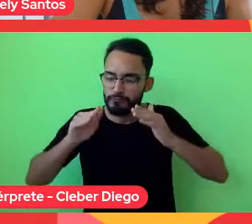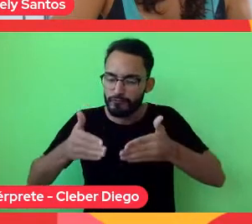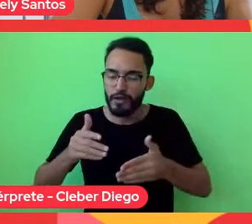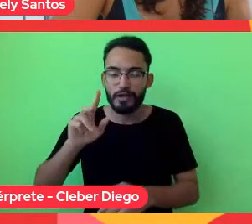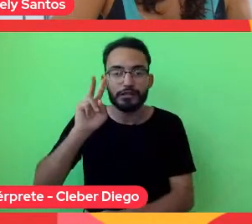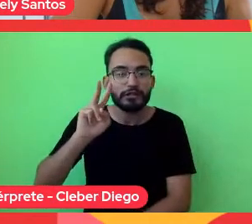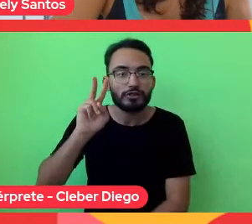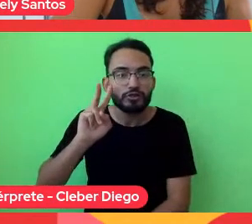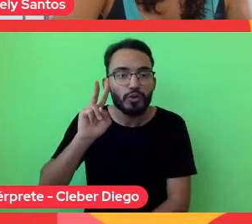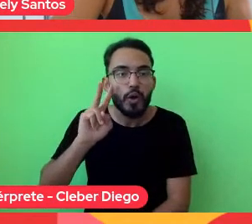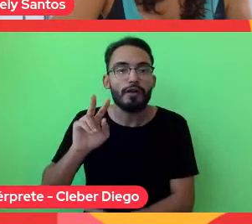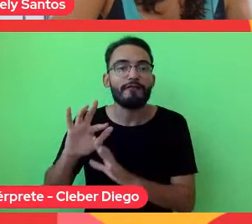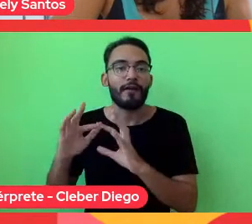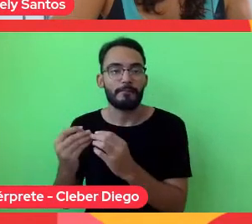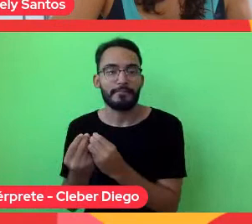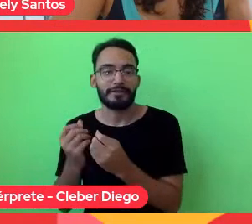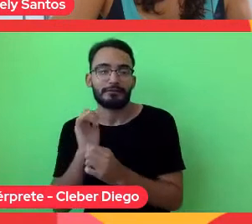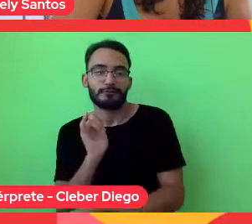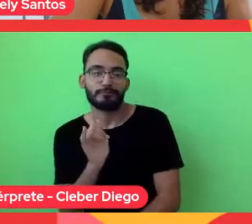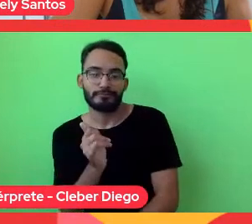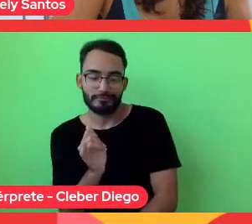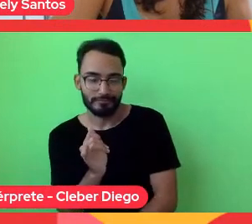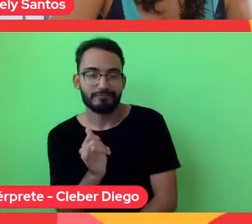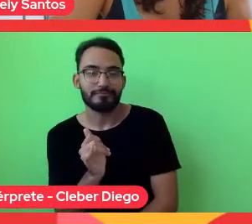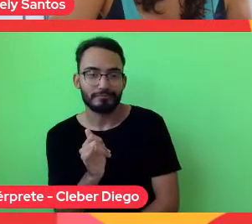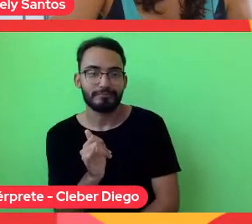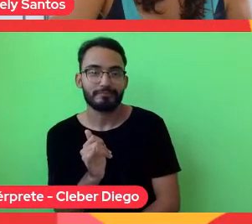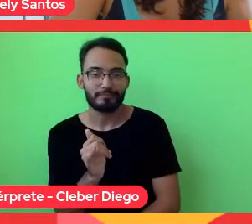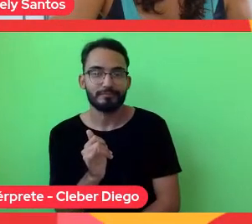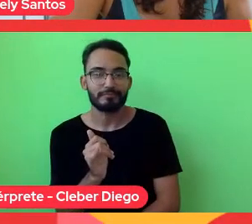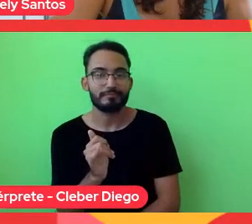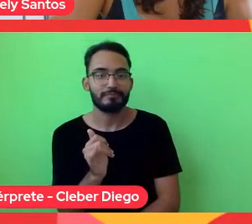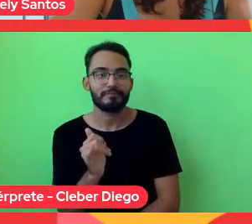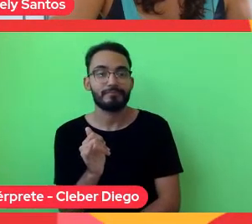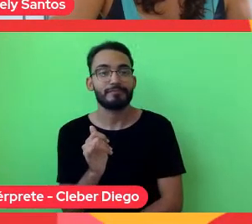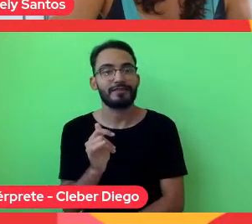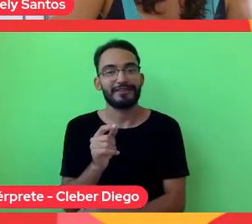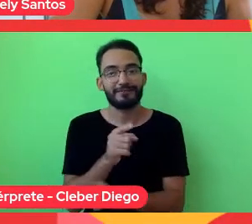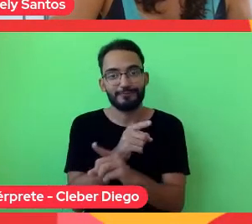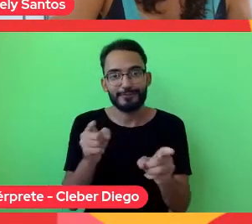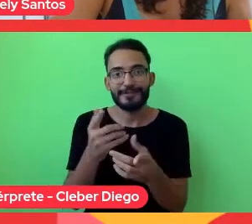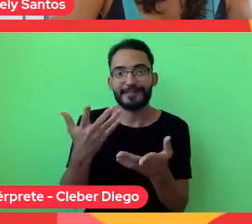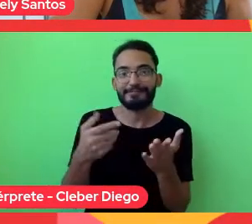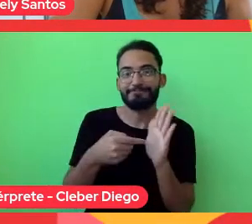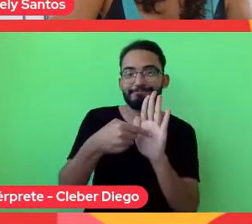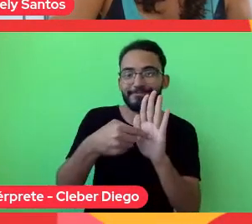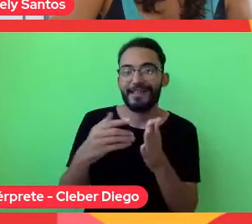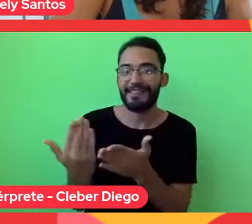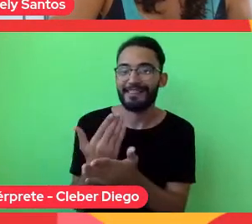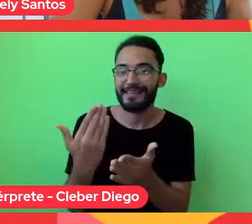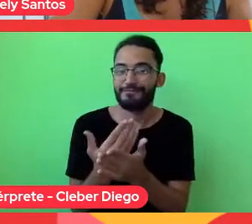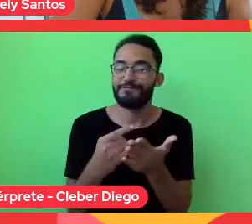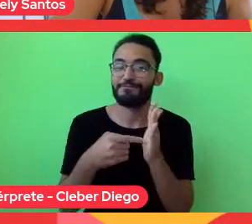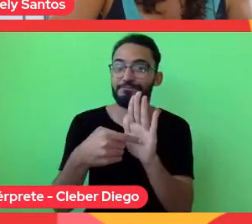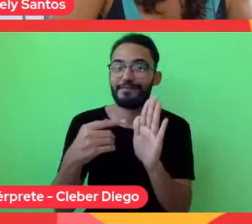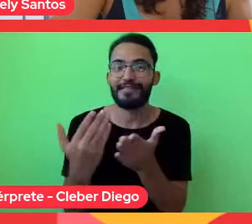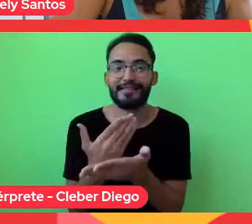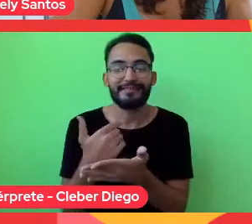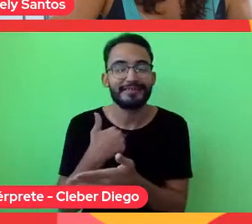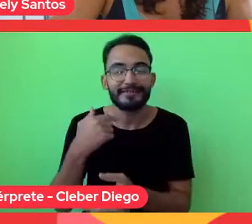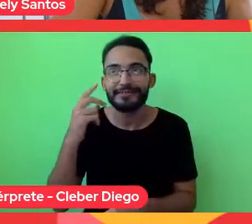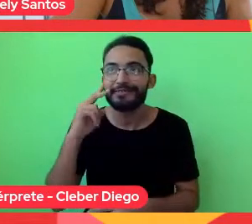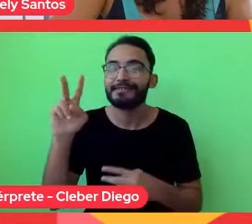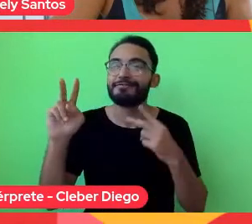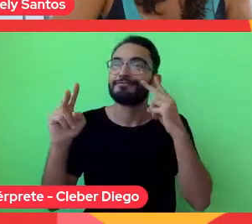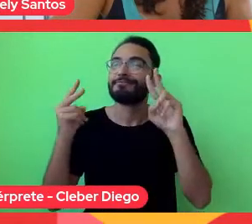história dessa família, né? E aí, conforme vocês foram trazendo a inspiração de livros e tal, eu entrei em